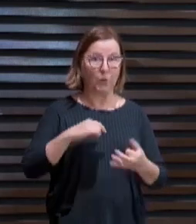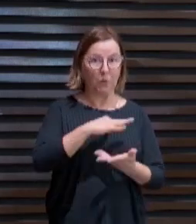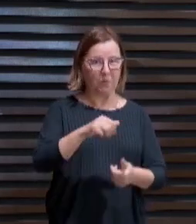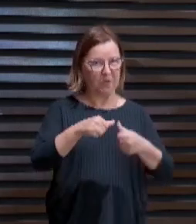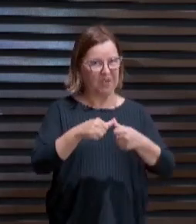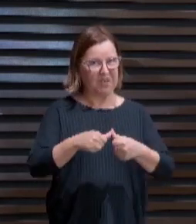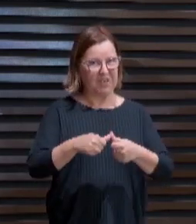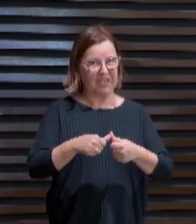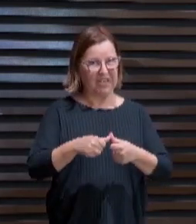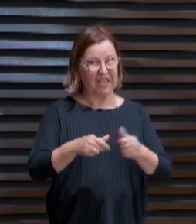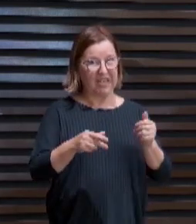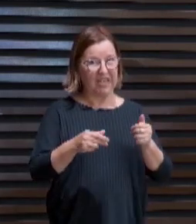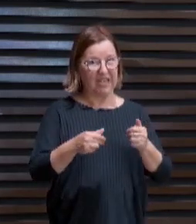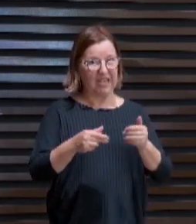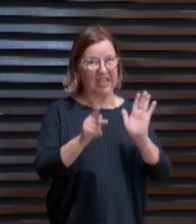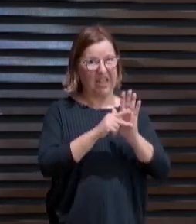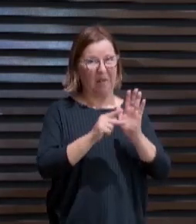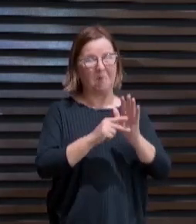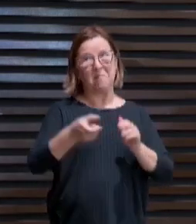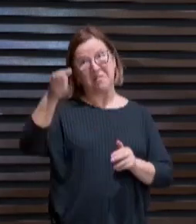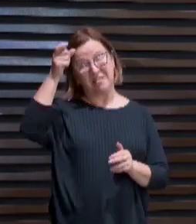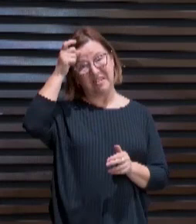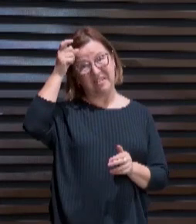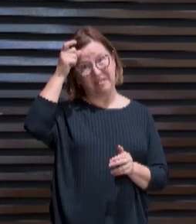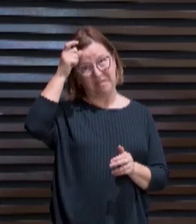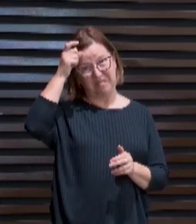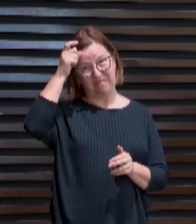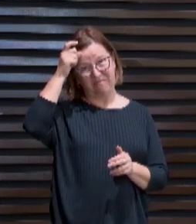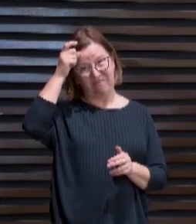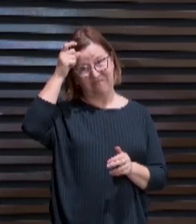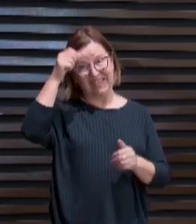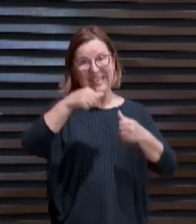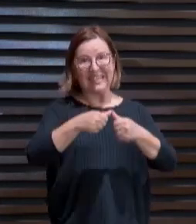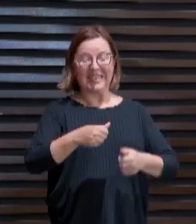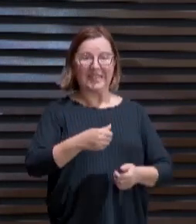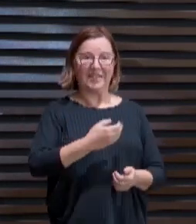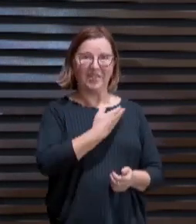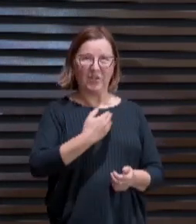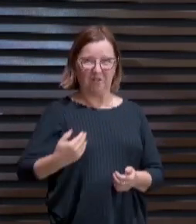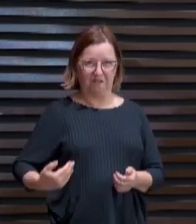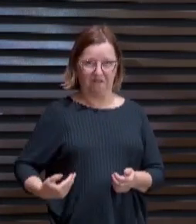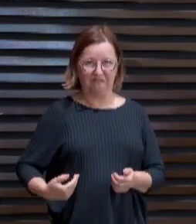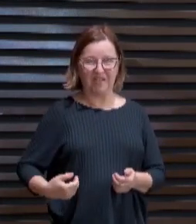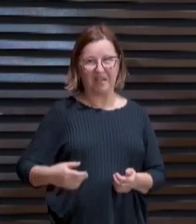e que pertence, né, que está no governo do